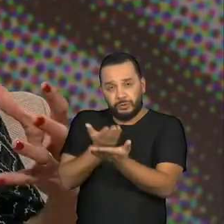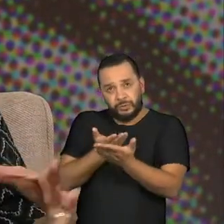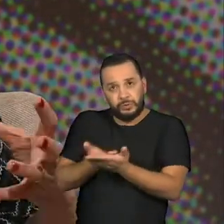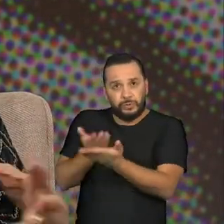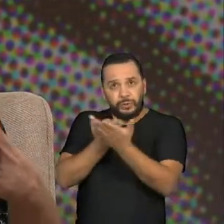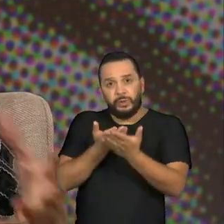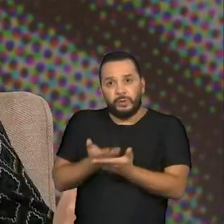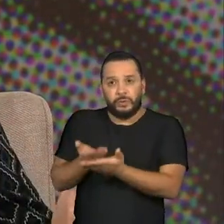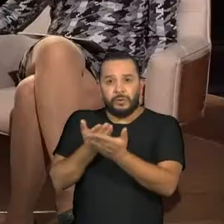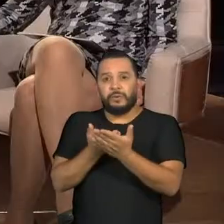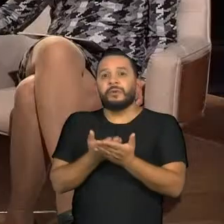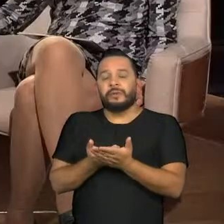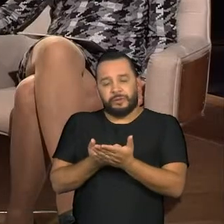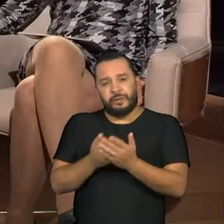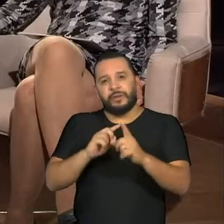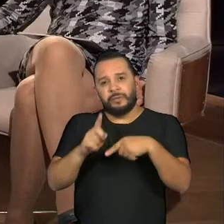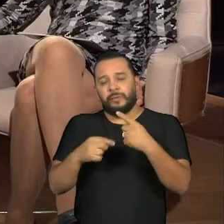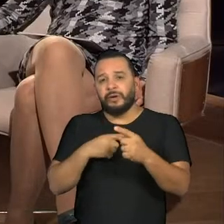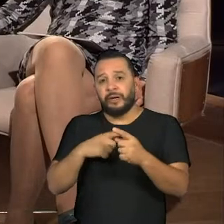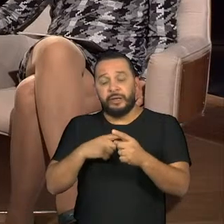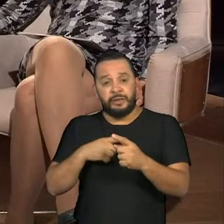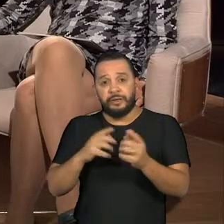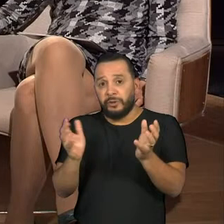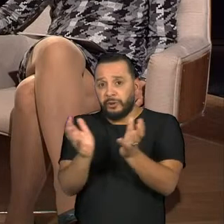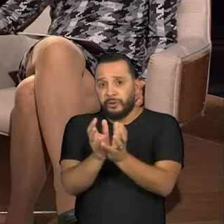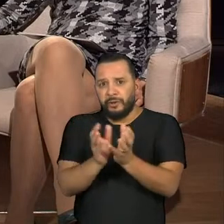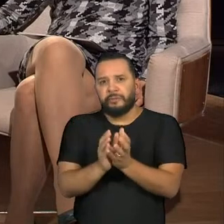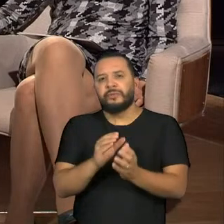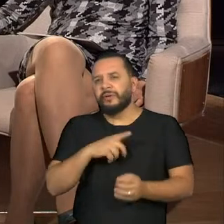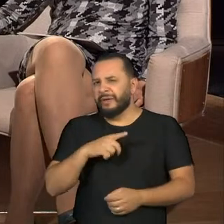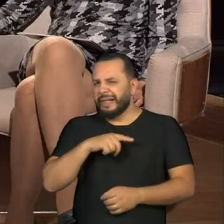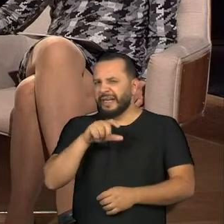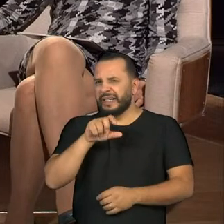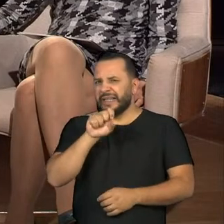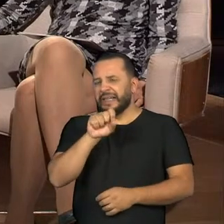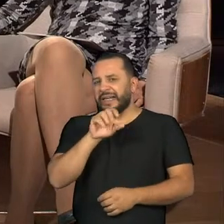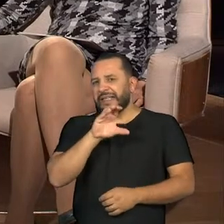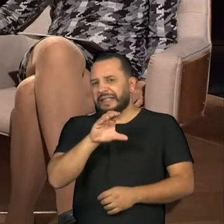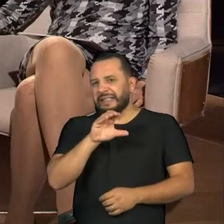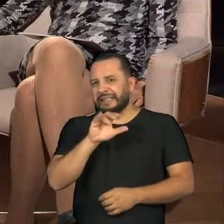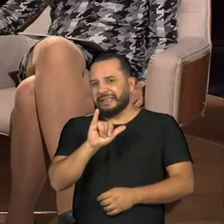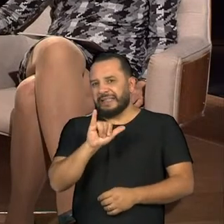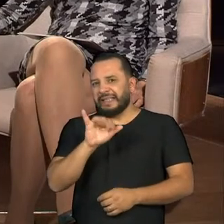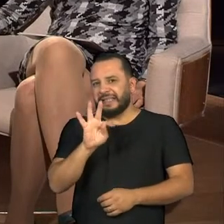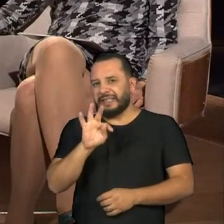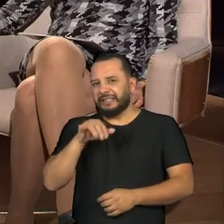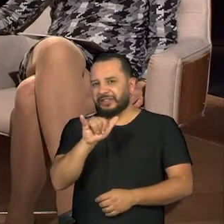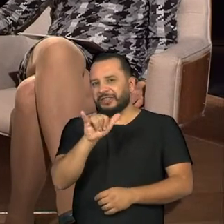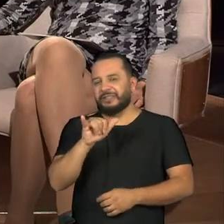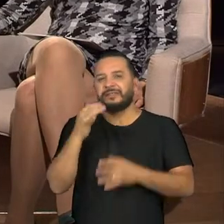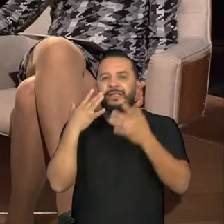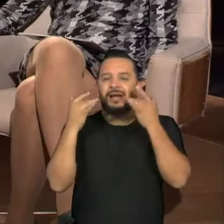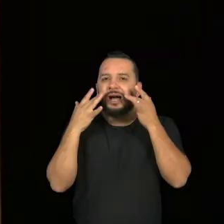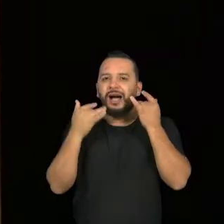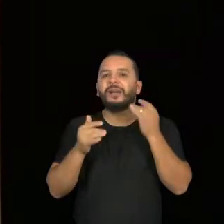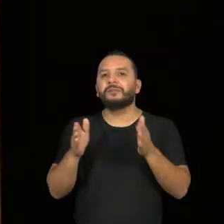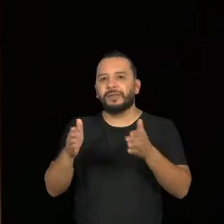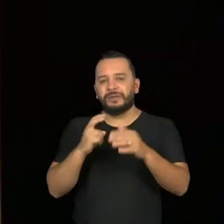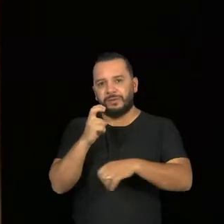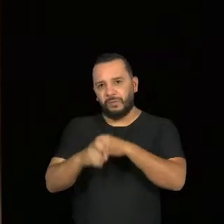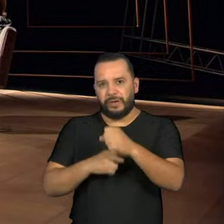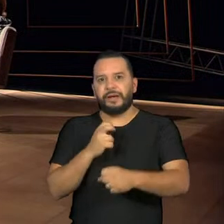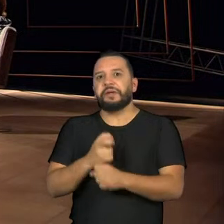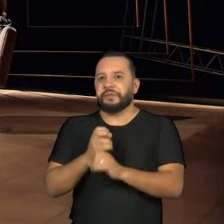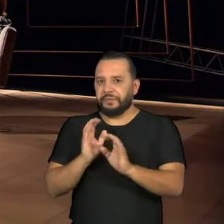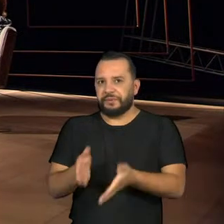ali, e desse núcleo saiu o City Teatro, que durou 5 anos, foi lindo, 5 peças. E essa história do Fusquinha? Só que